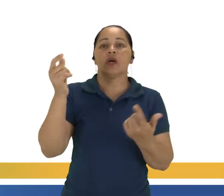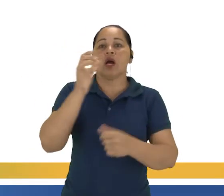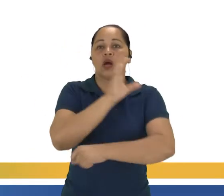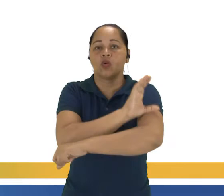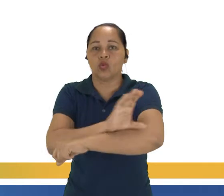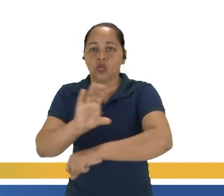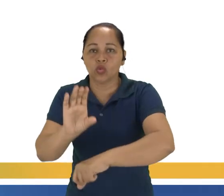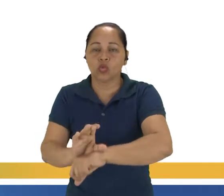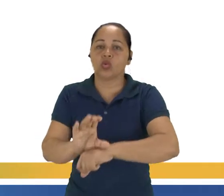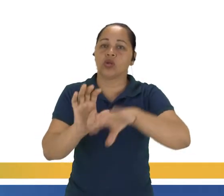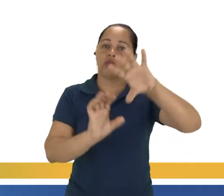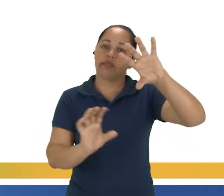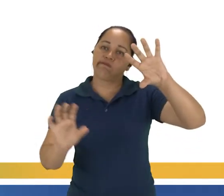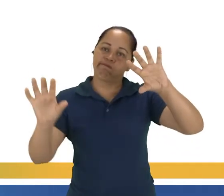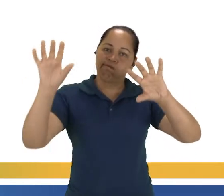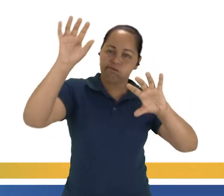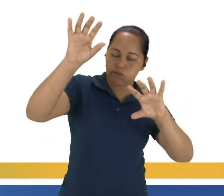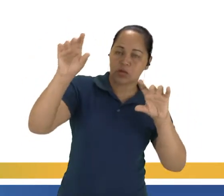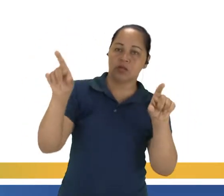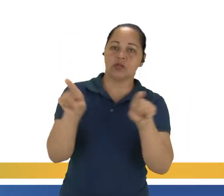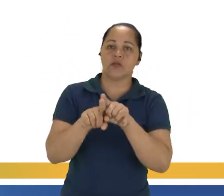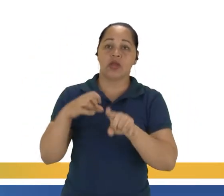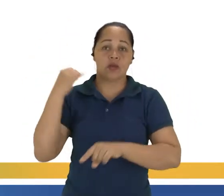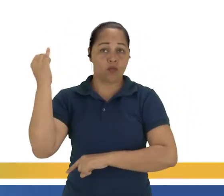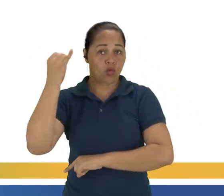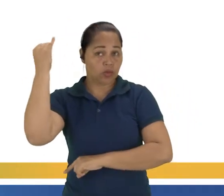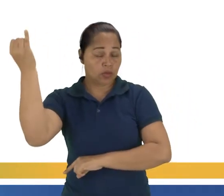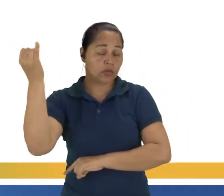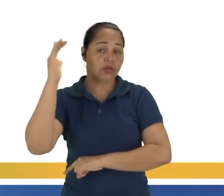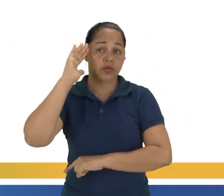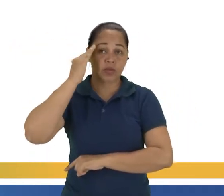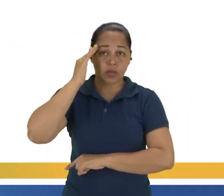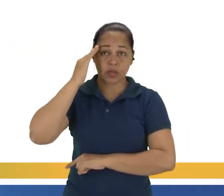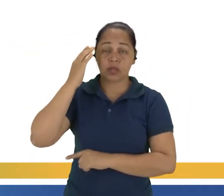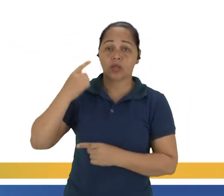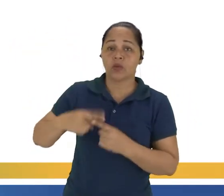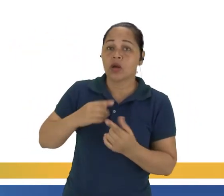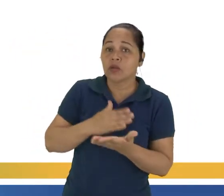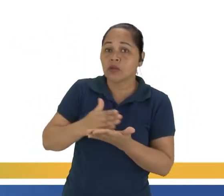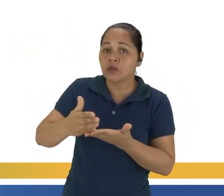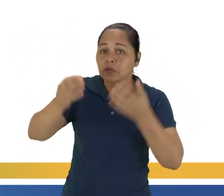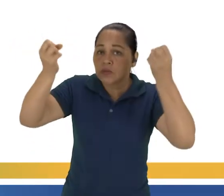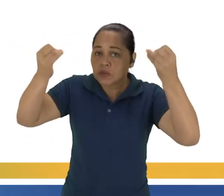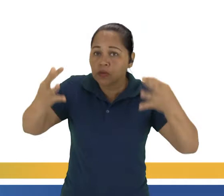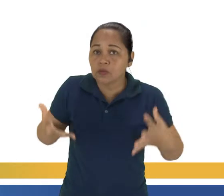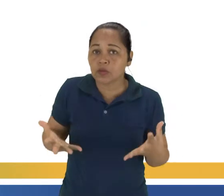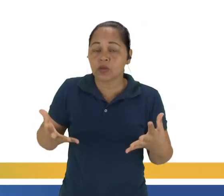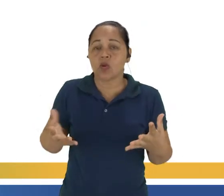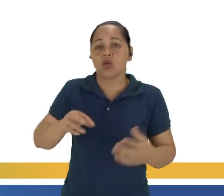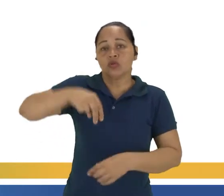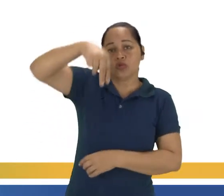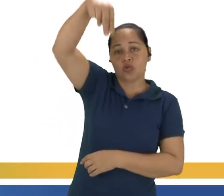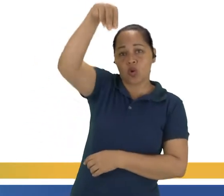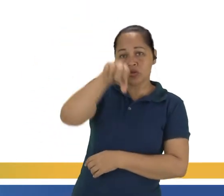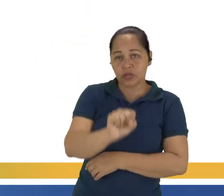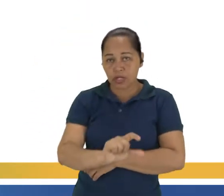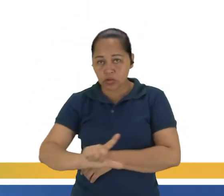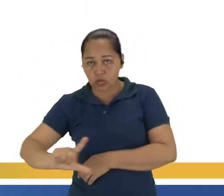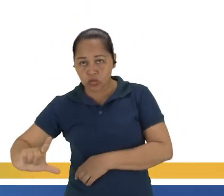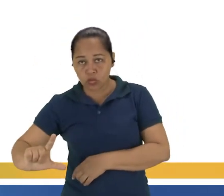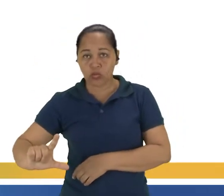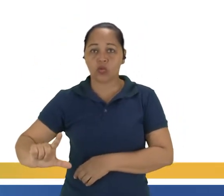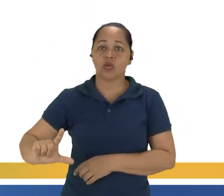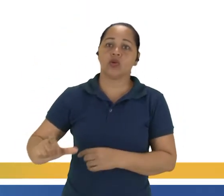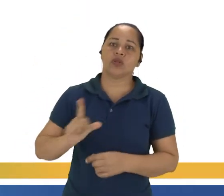suas regiões. Isso é muito importante entender, já que, como eu falei lá no início, nós temos aí de norte a sul uma